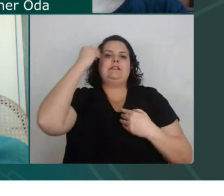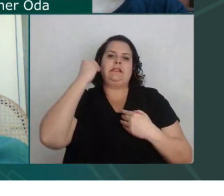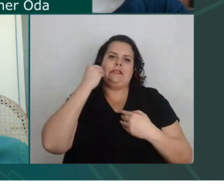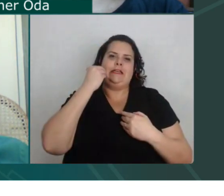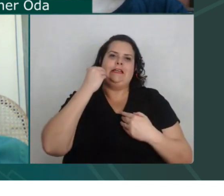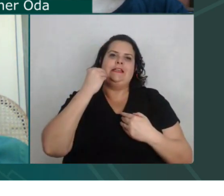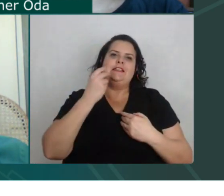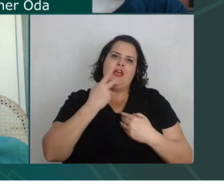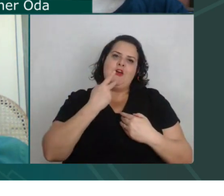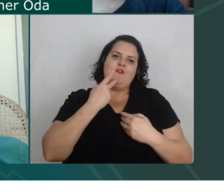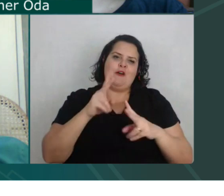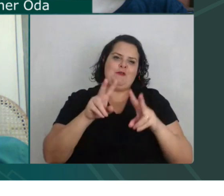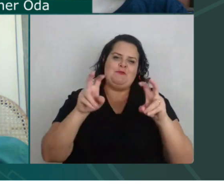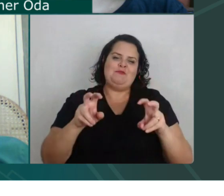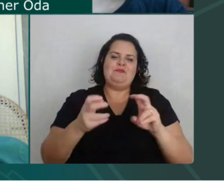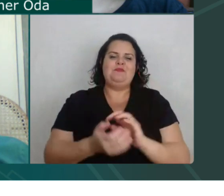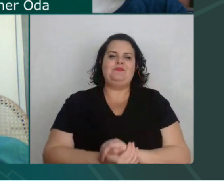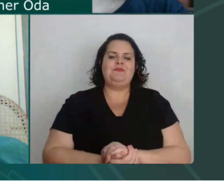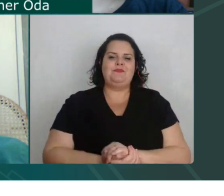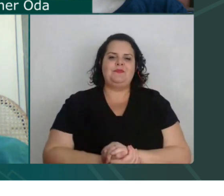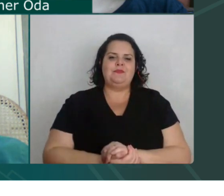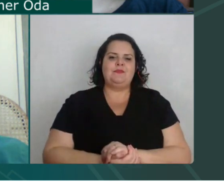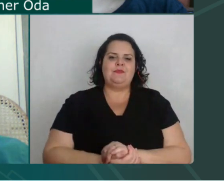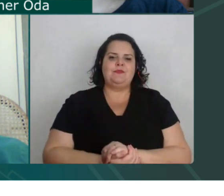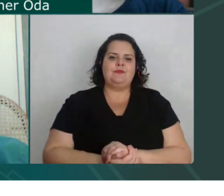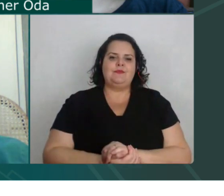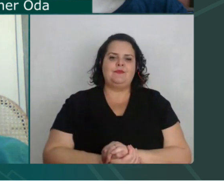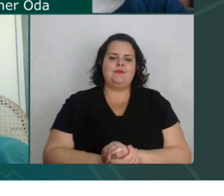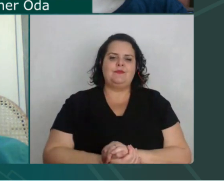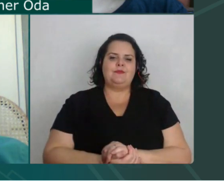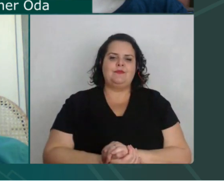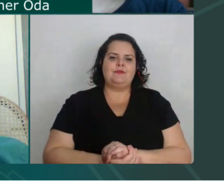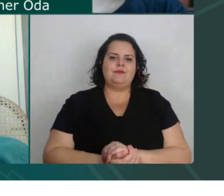questão do financiamento do Sistema Único.